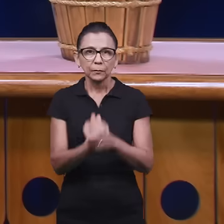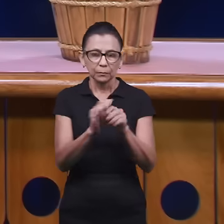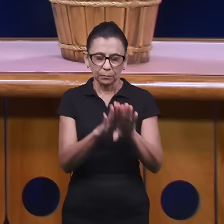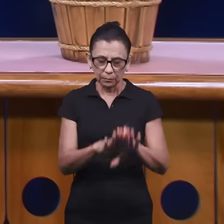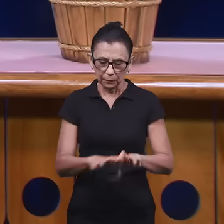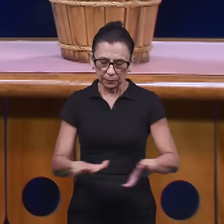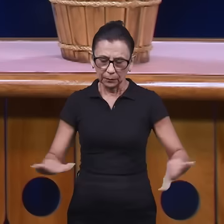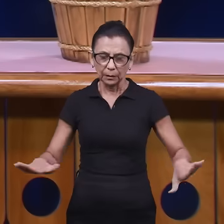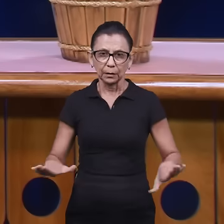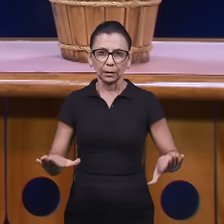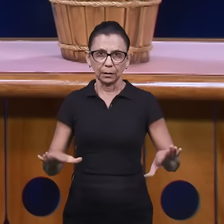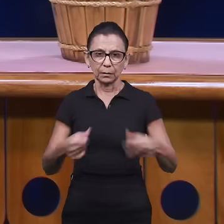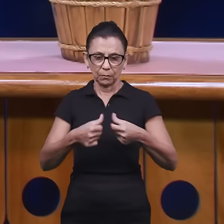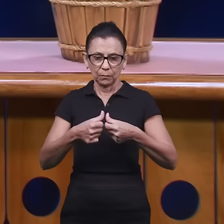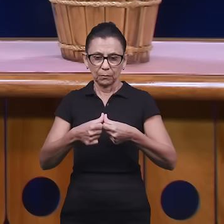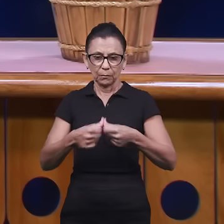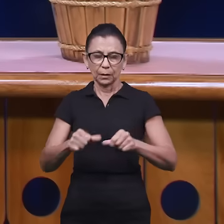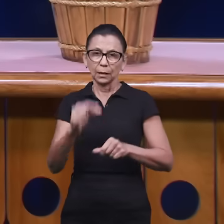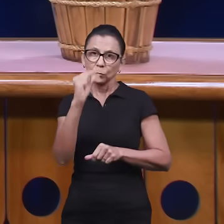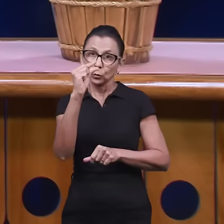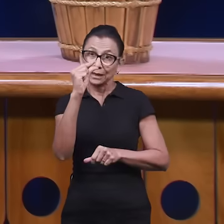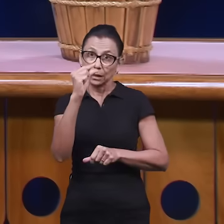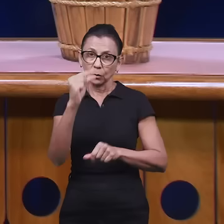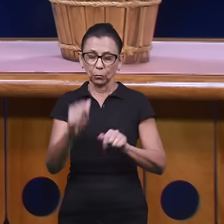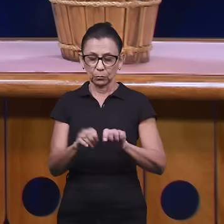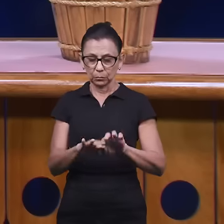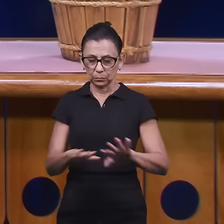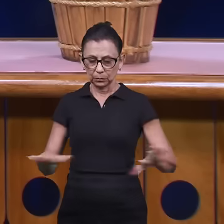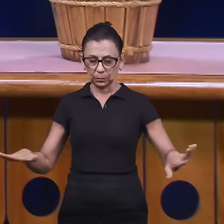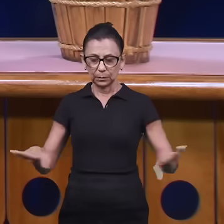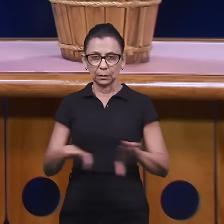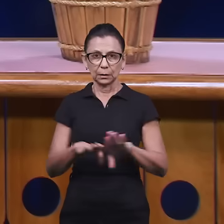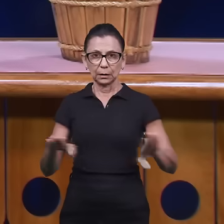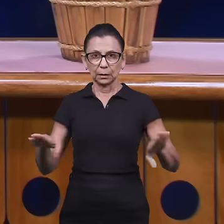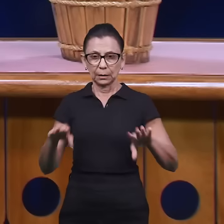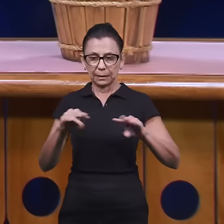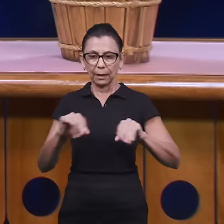então o trigo. Então ficava o grão ali